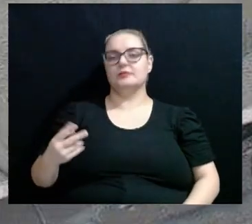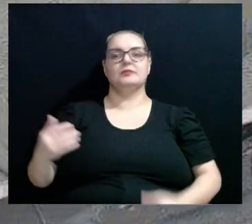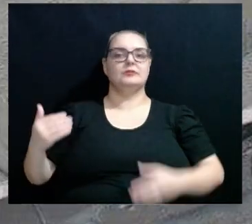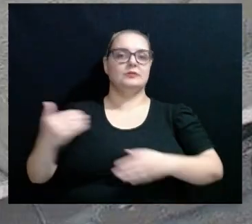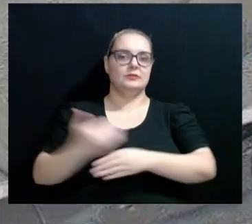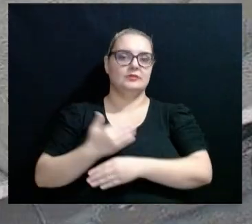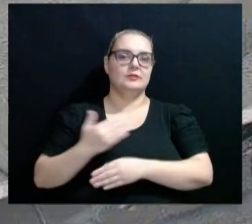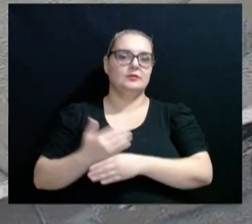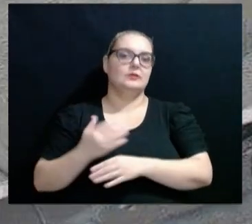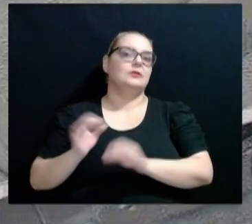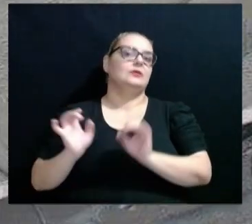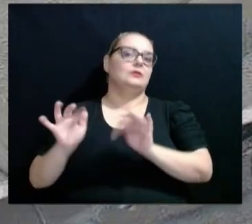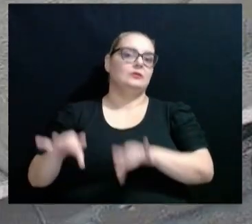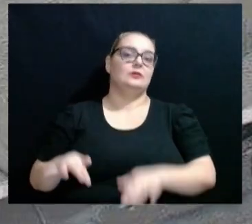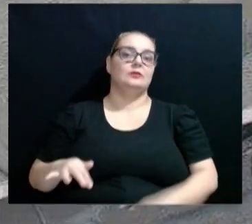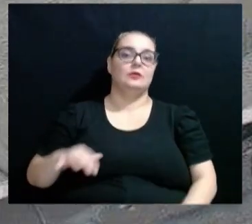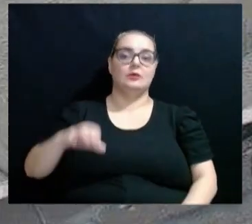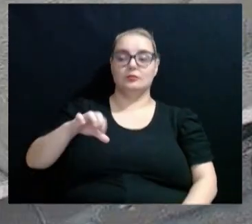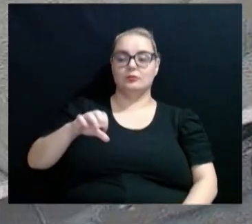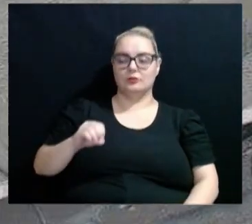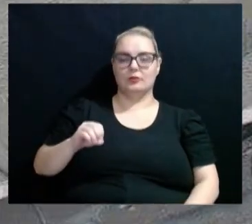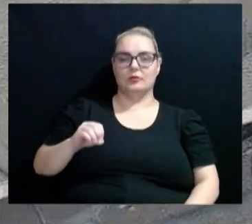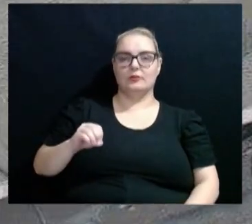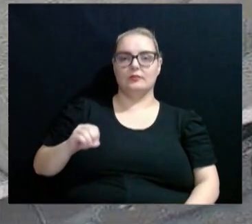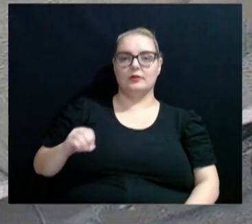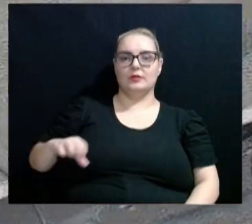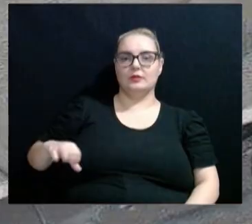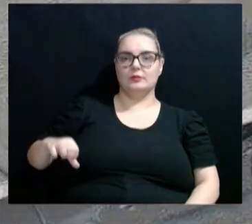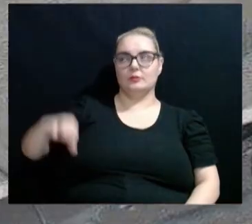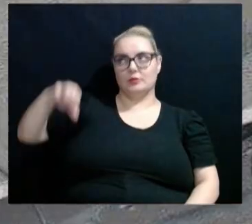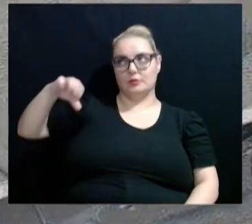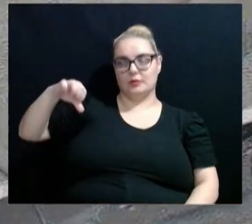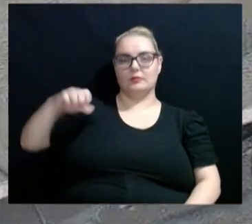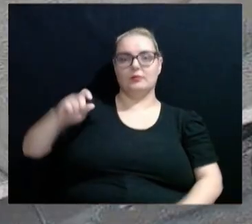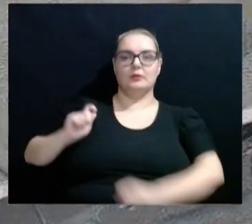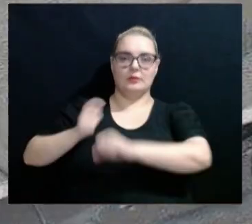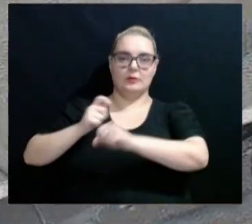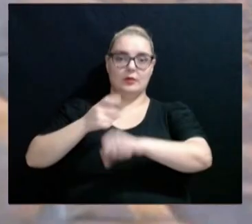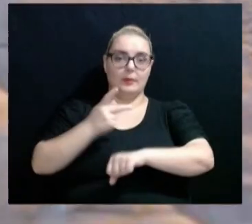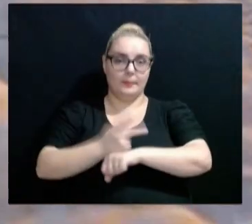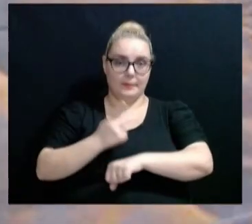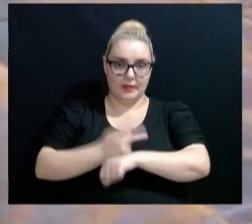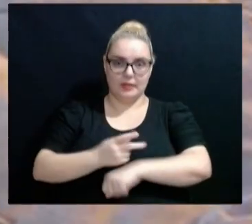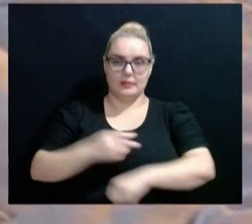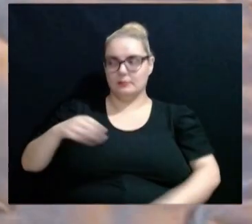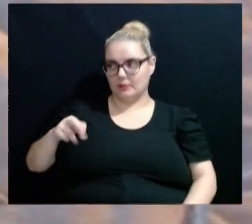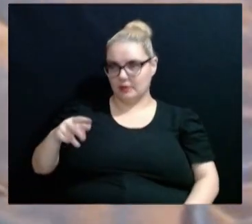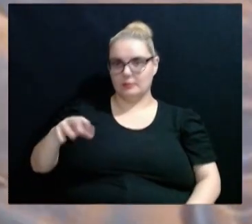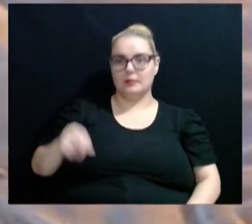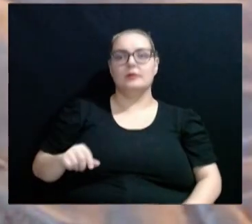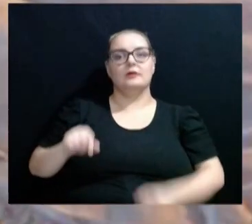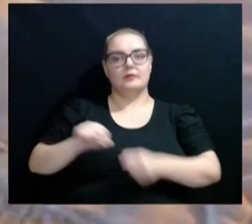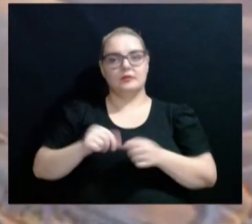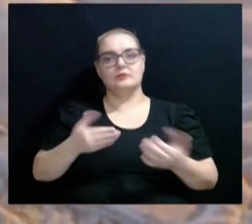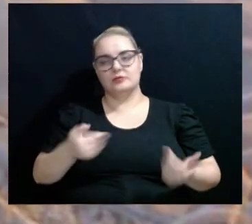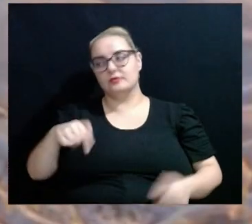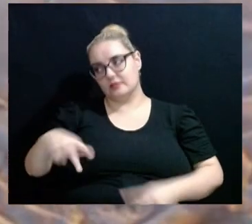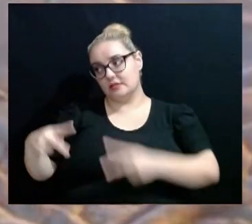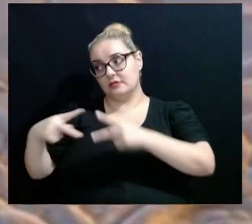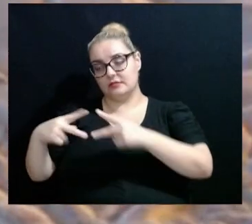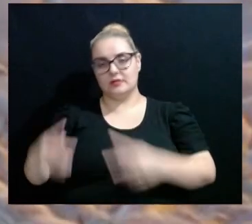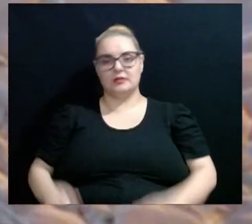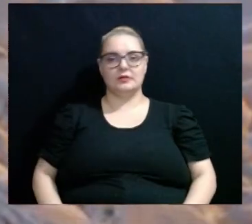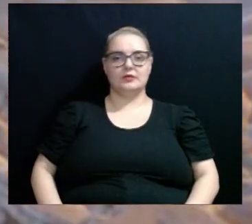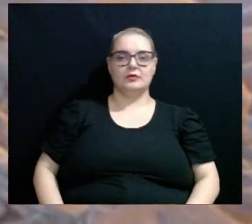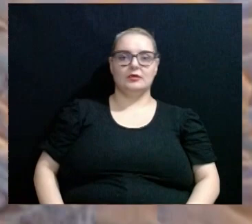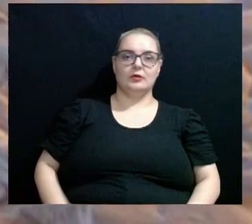aprendendo liderando. Bem jovem, né? Um líder Isso. jovem. Com 22 anos terminamos a obra. Então, a Sim. obra é um painel de 90 metros por 9 de altura,